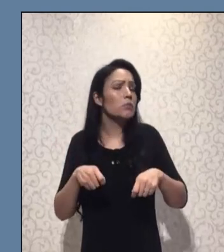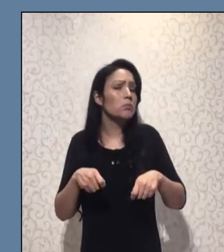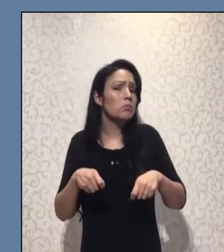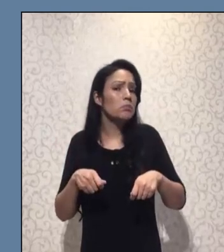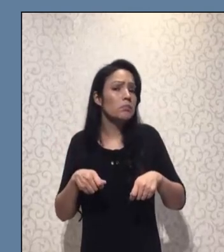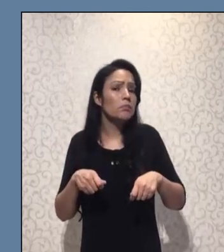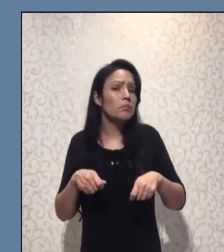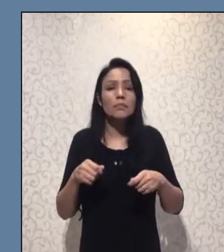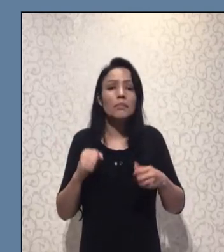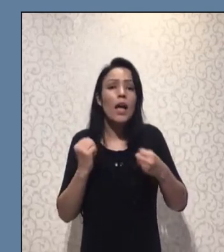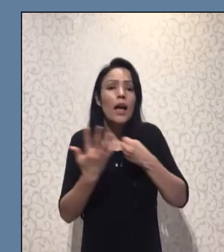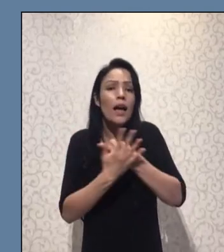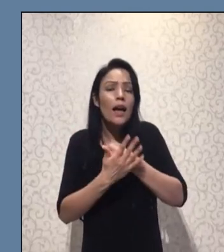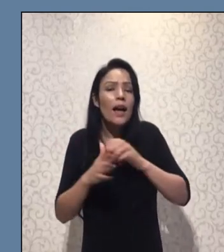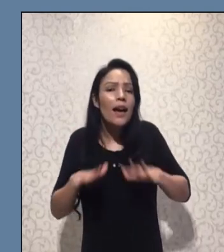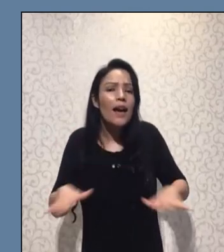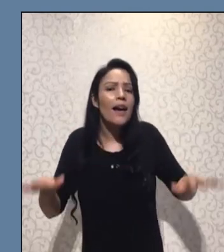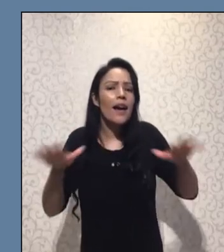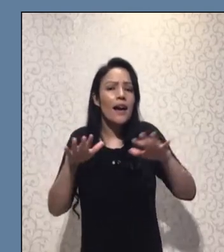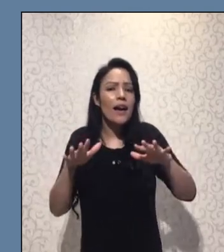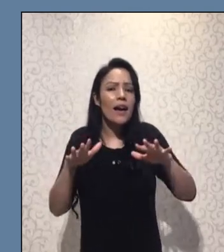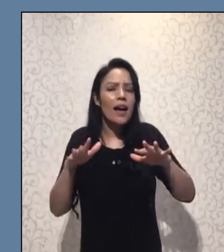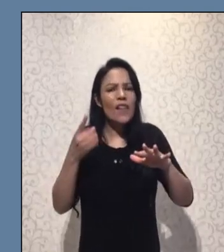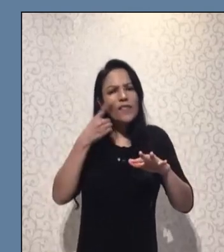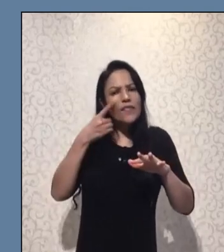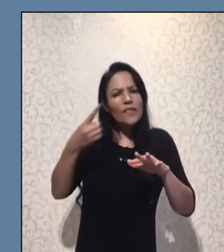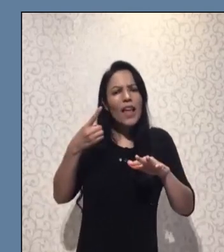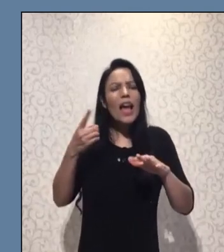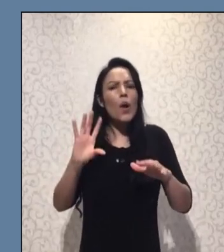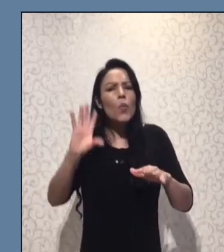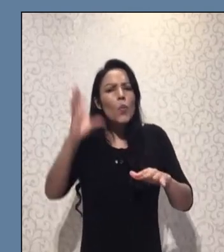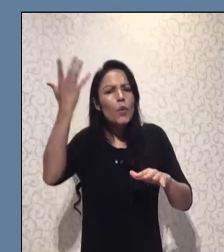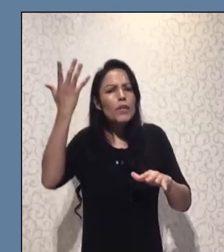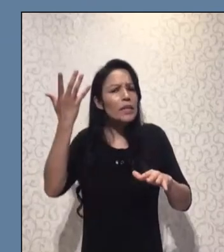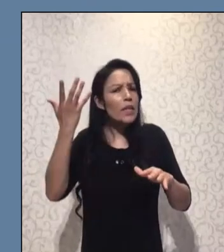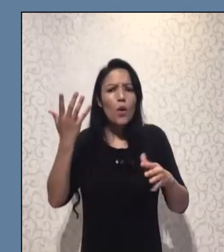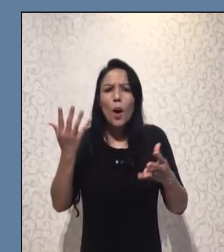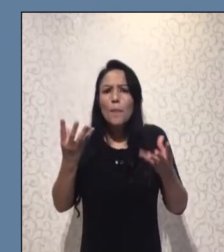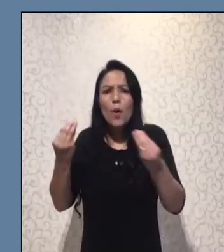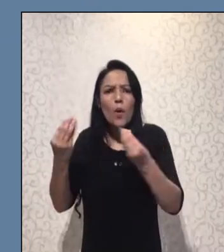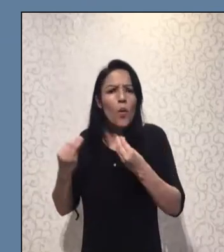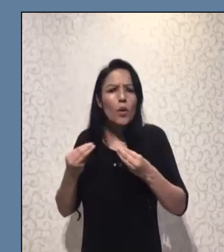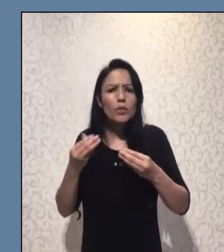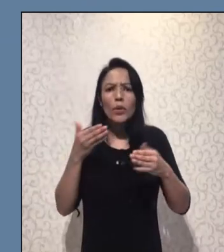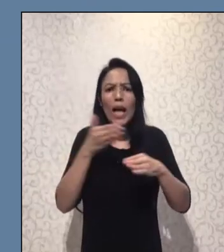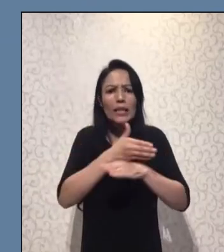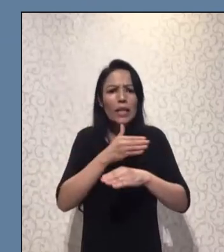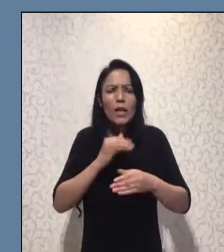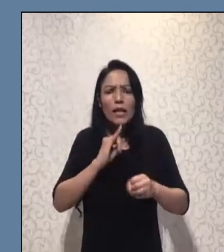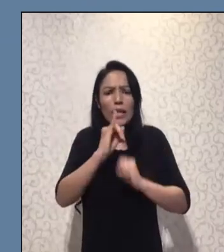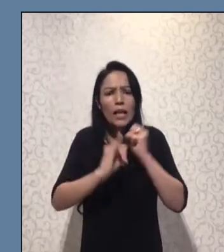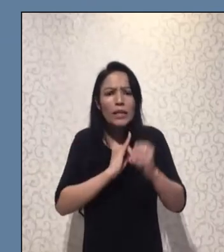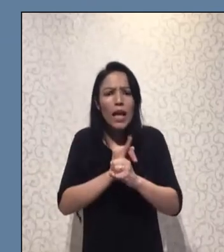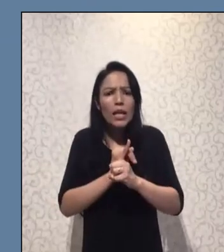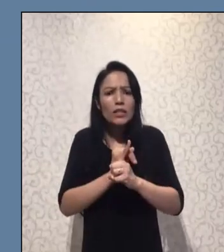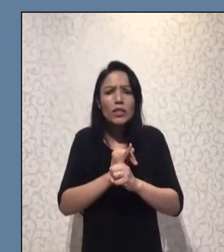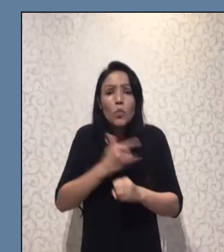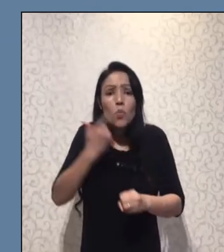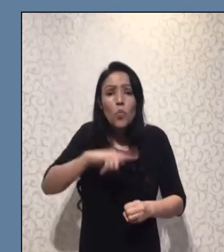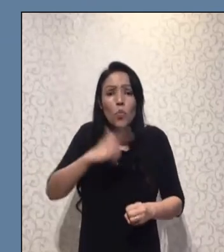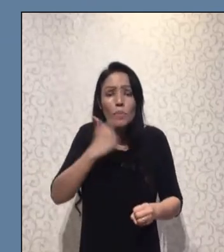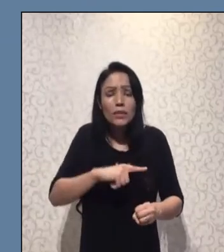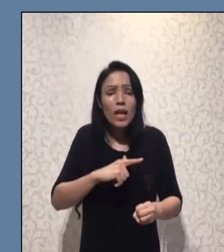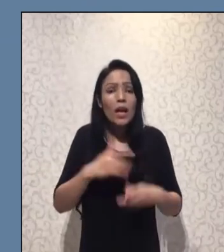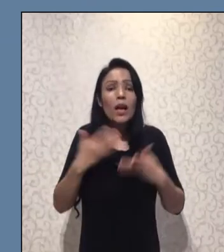quantidade, a promoção de uma exclusão das pessoas que não tinham acesso. Claro. Você estuda de casa. Que